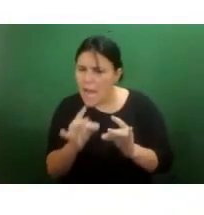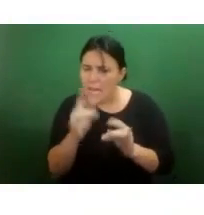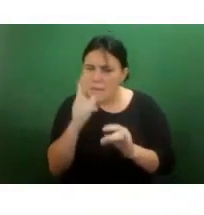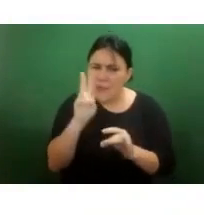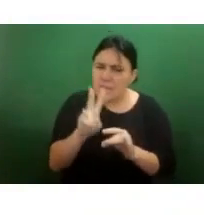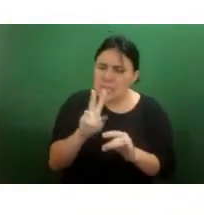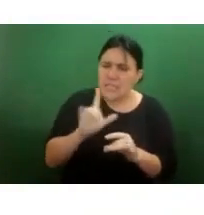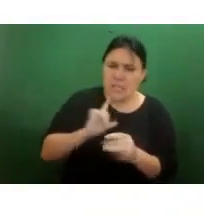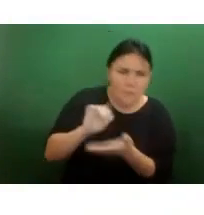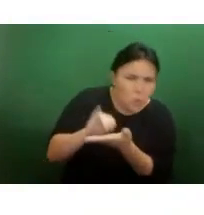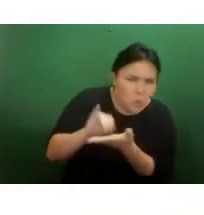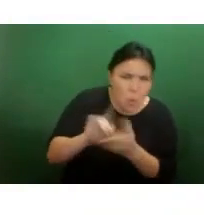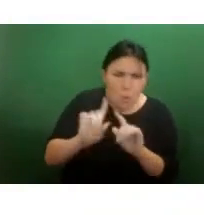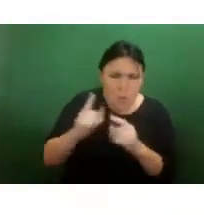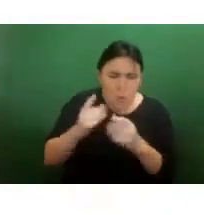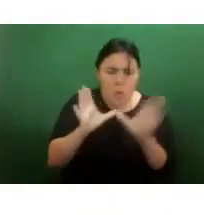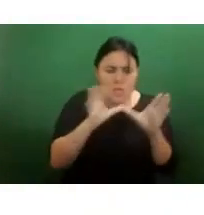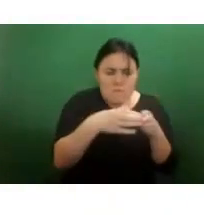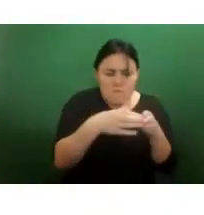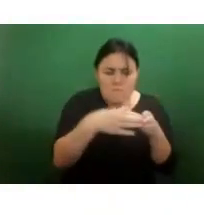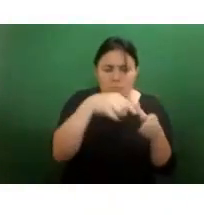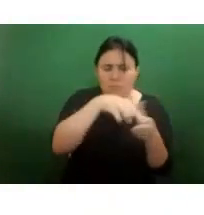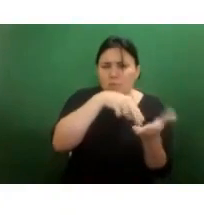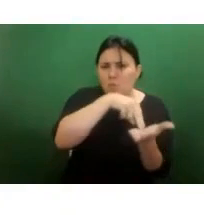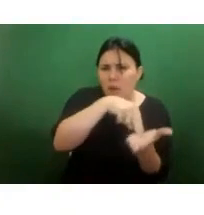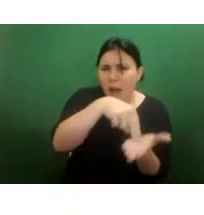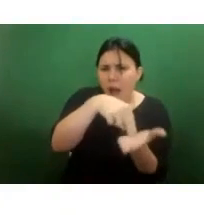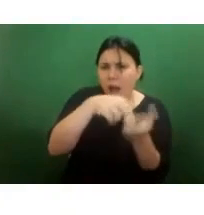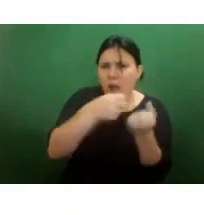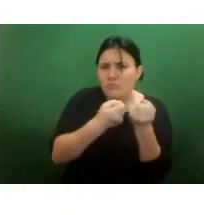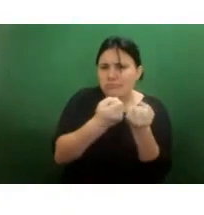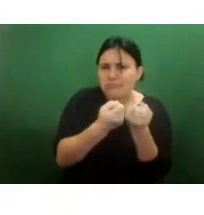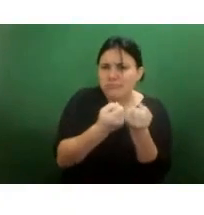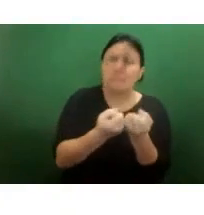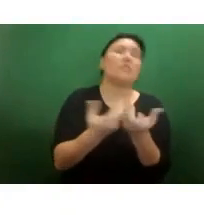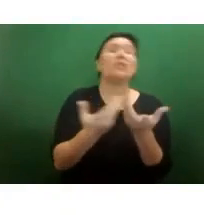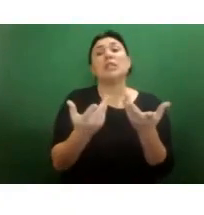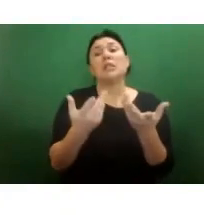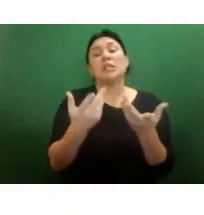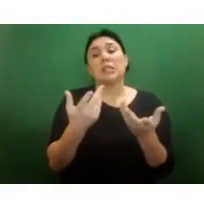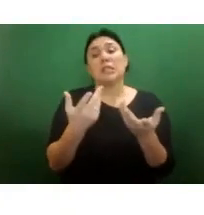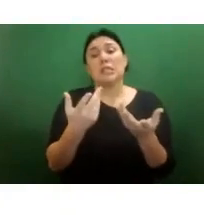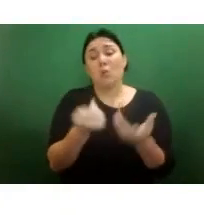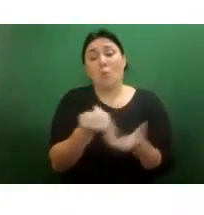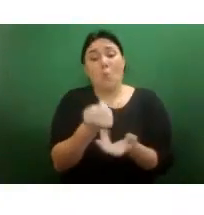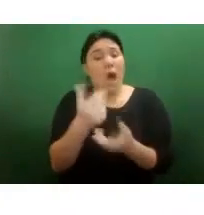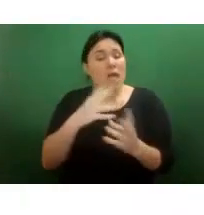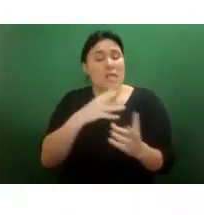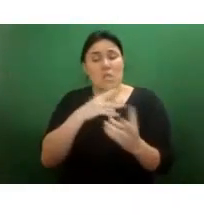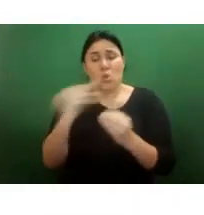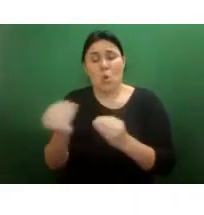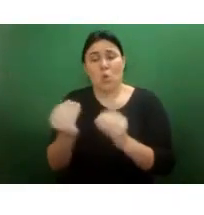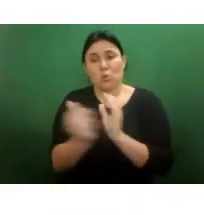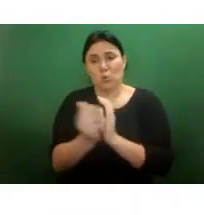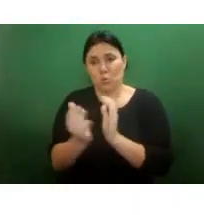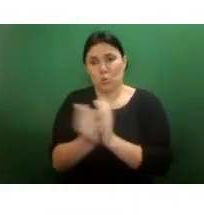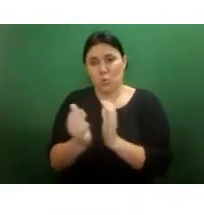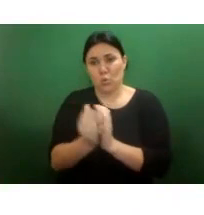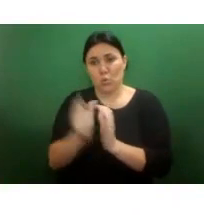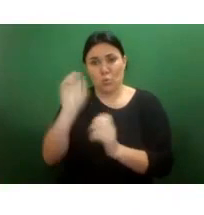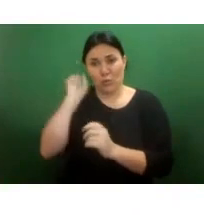alguma coisa das alegorias. Então, praticamente, nós tivemos a presença de todos da equipe o tempo